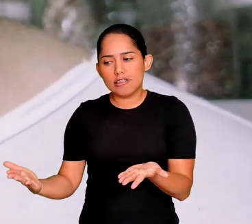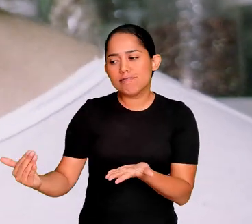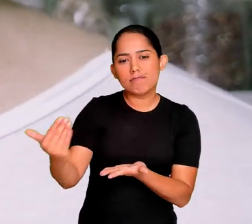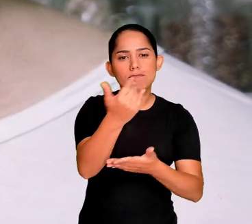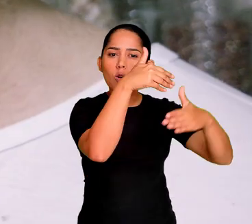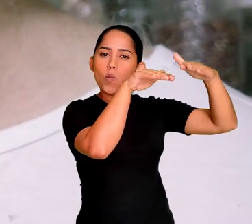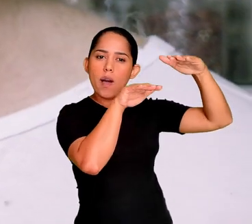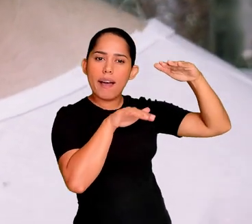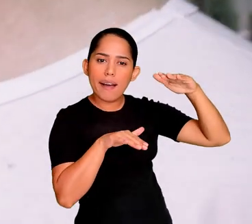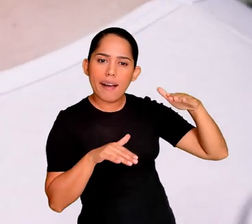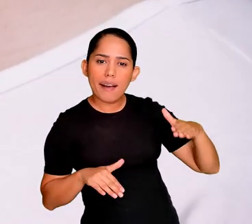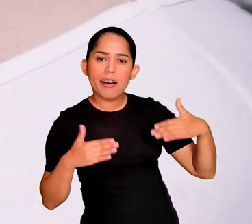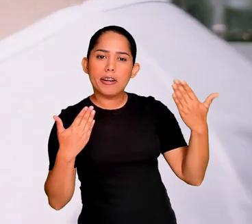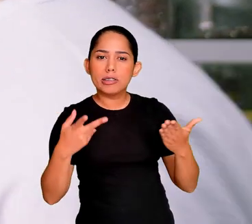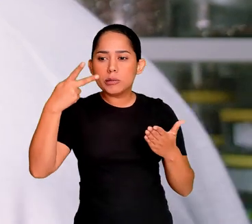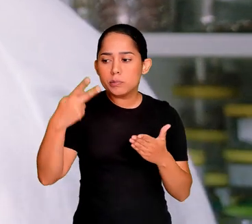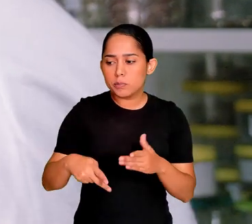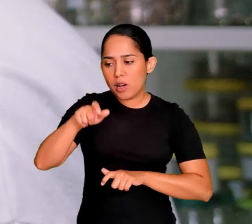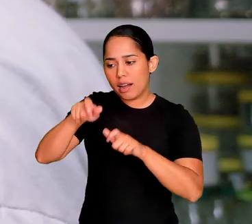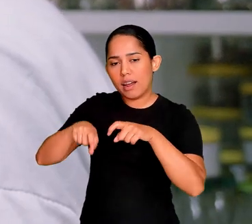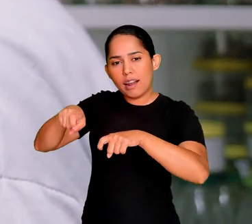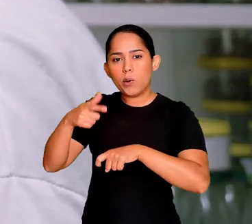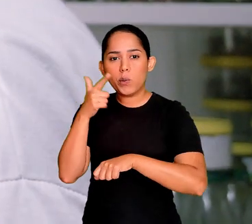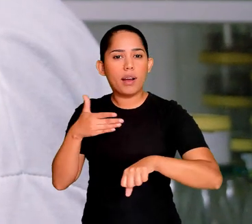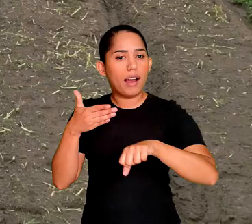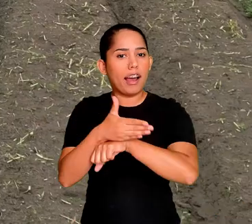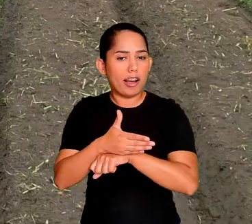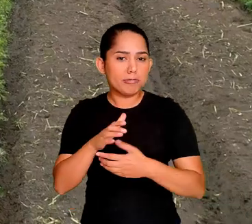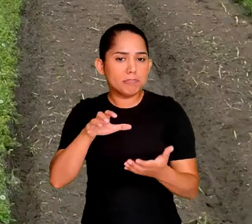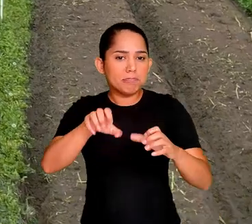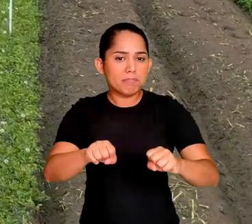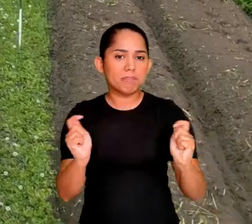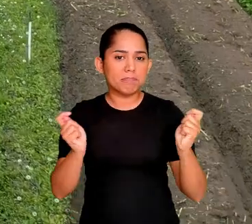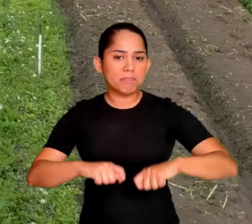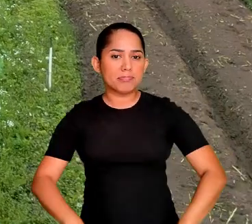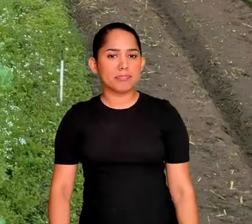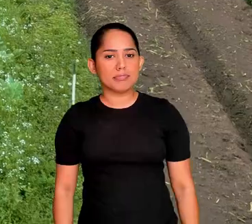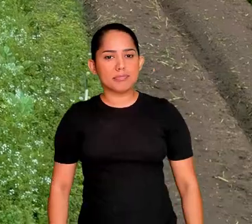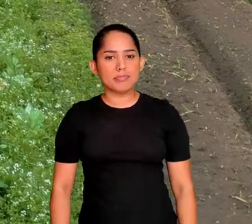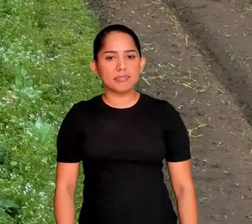manejo biodinâmico, né? E rústicos, né? Que os agricultores possam ter acesso.